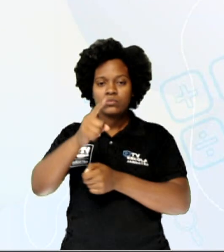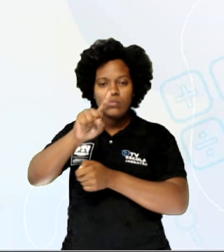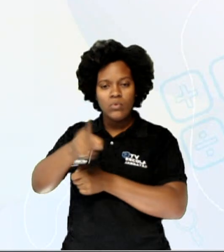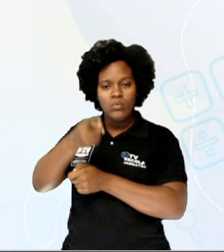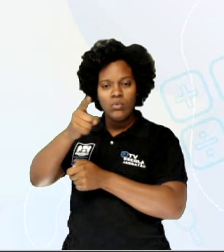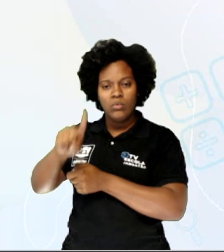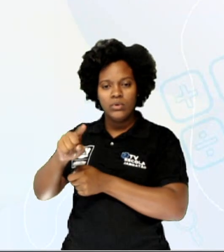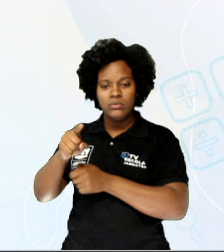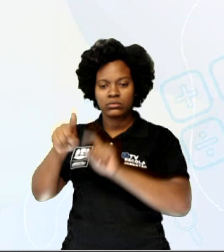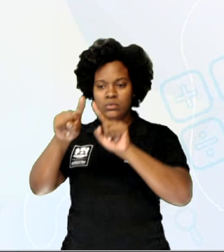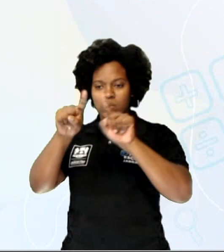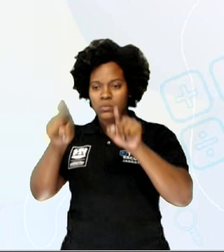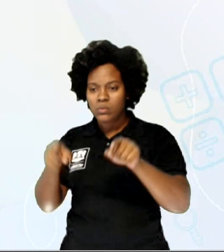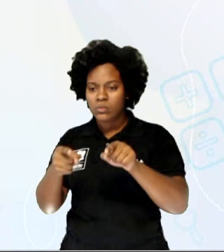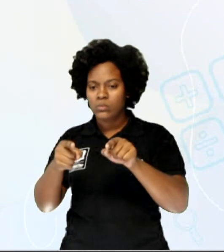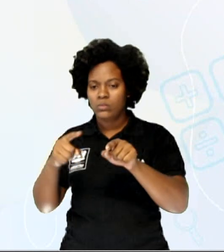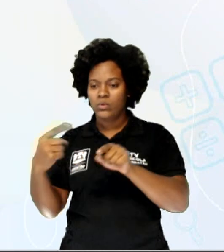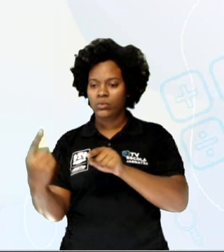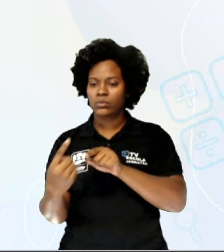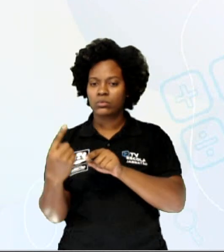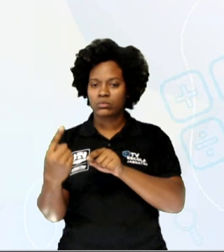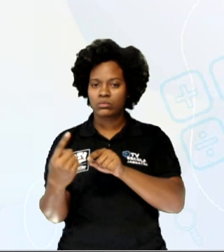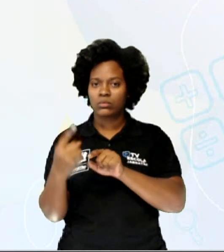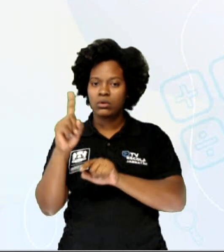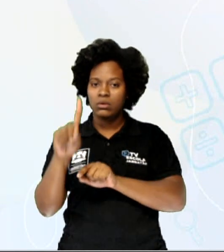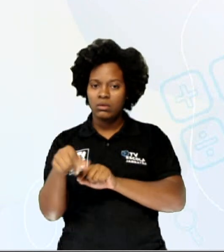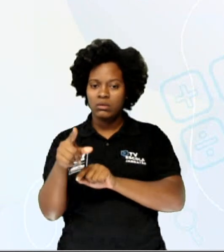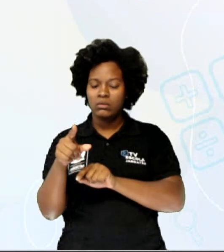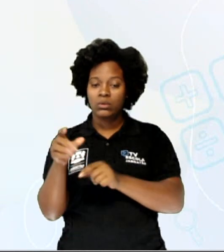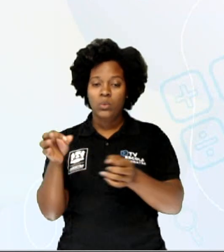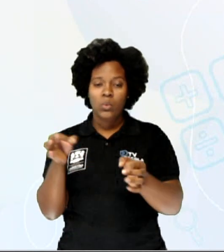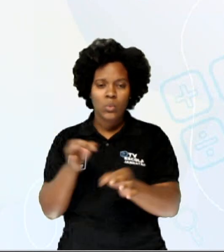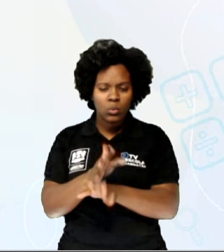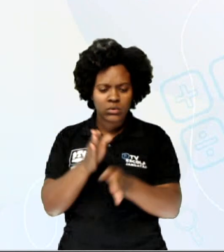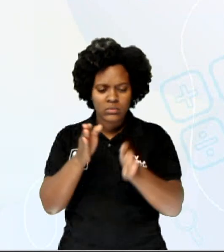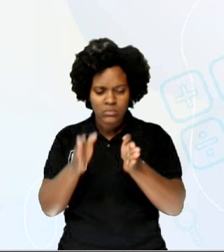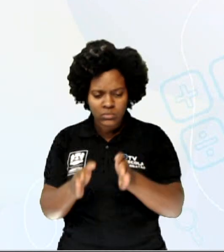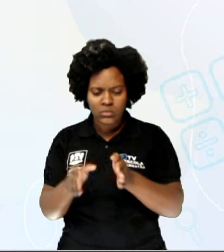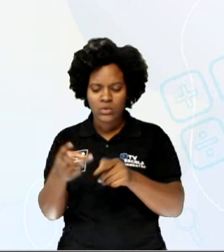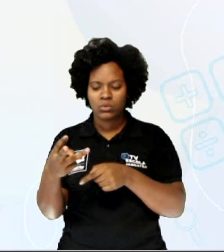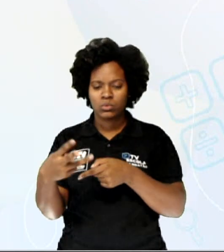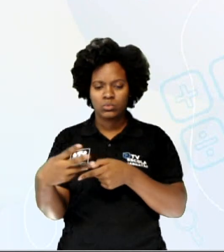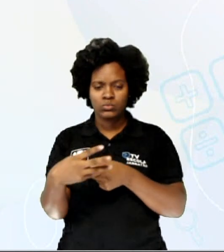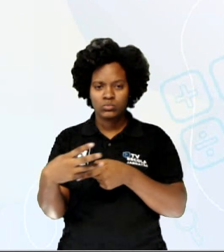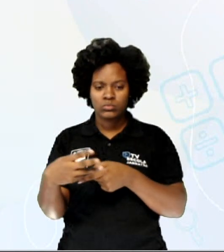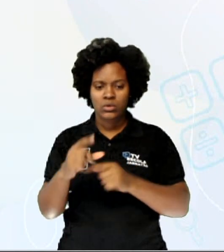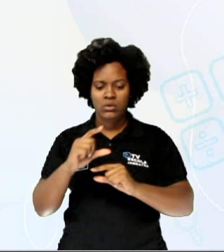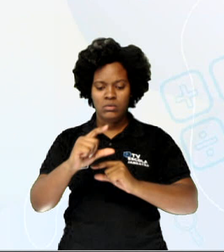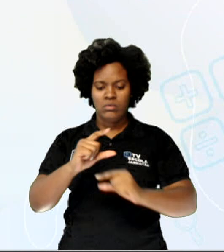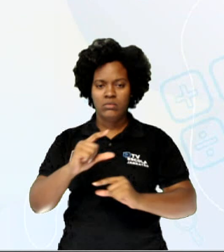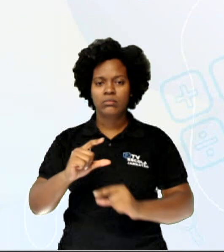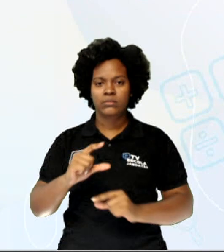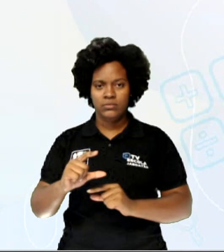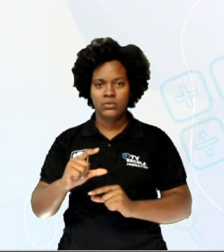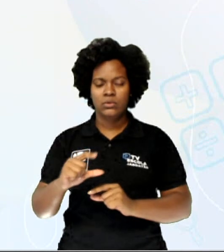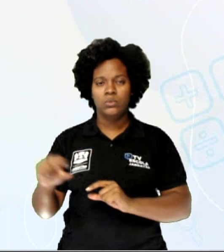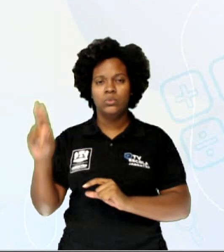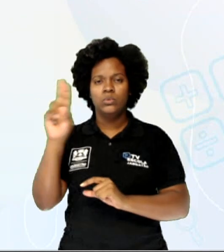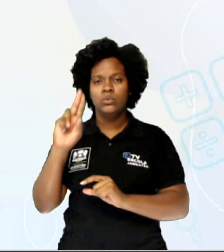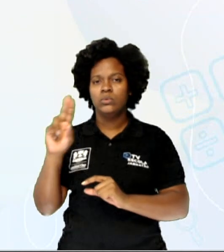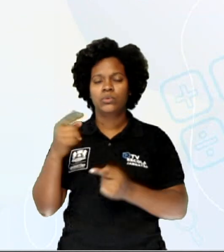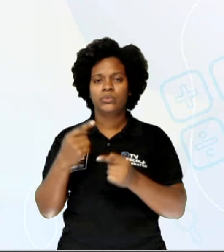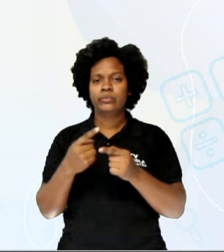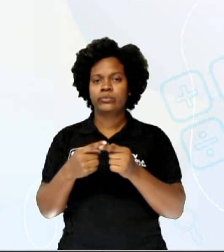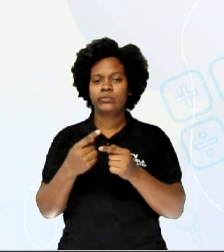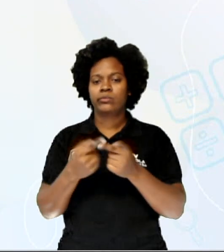que isolam, isto é, no último período do terceiro parágrafo, foram utilizadas pelo fato